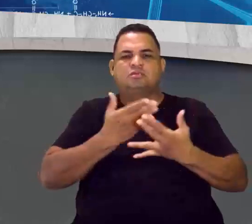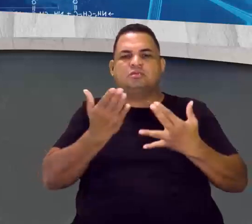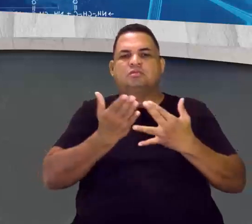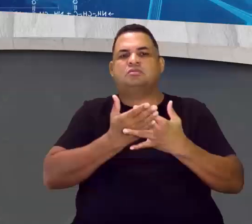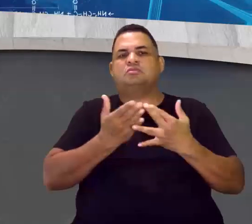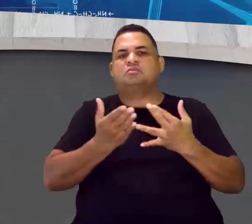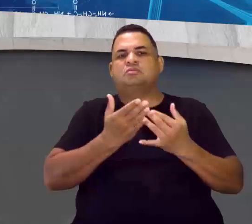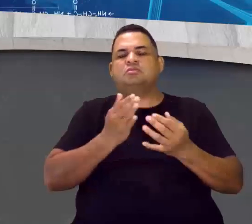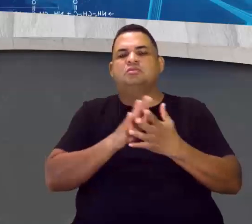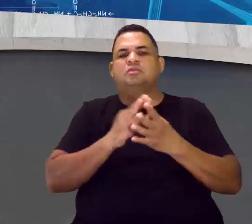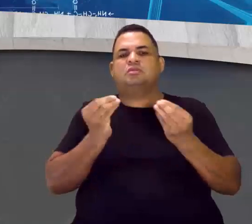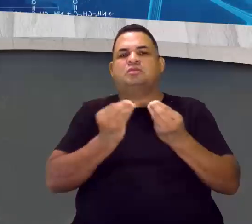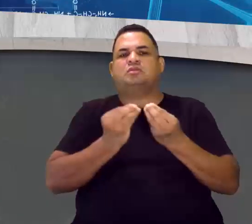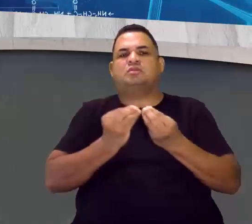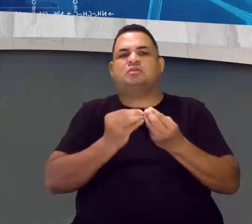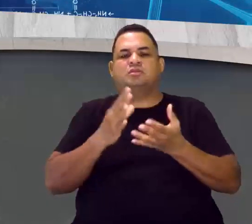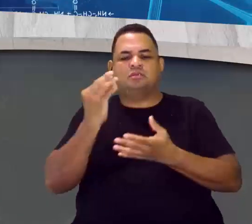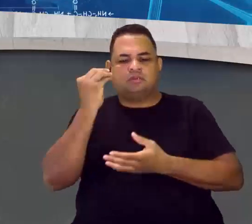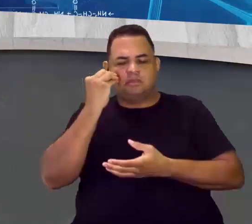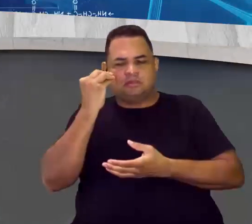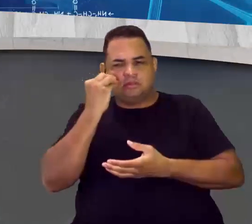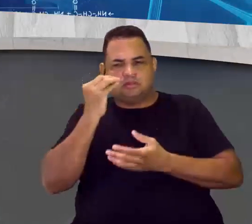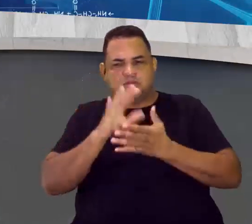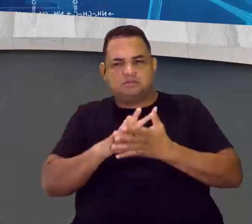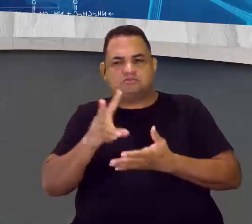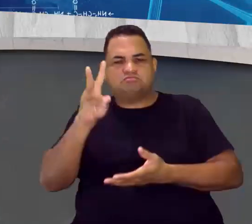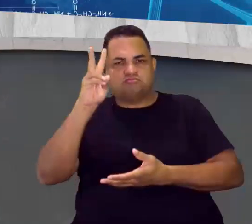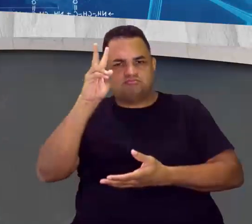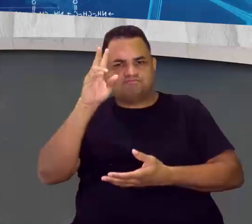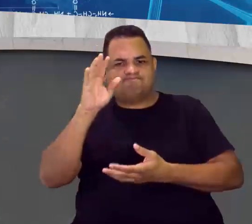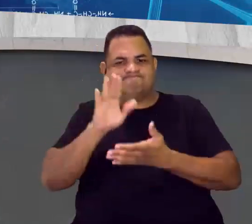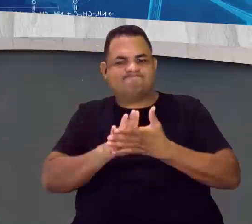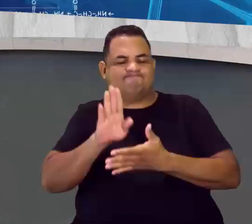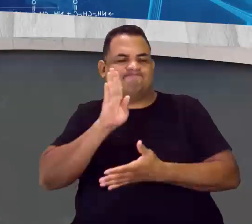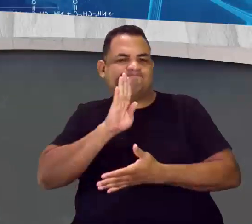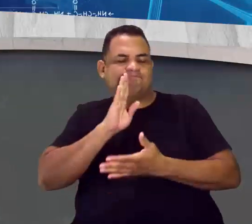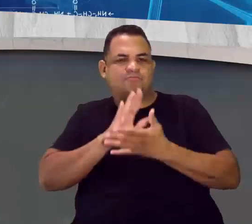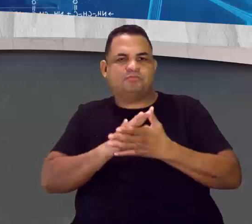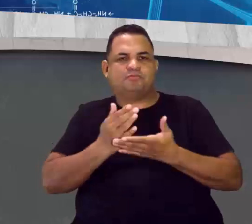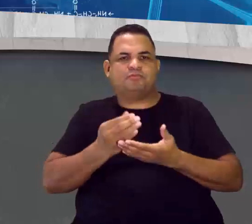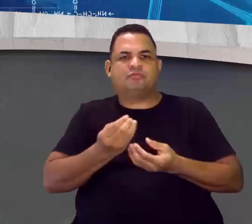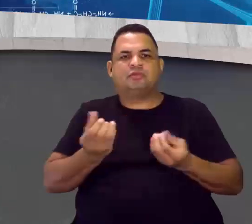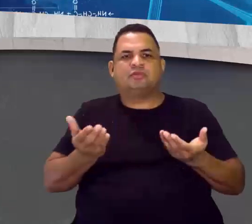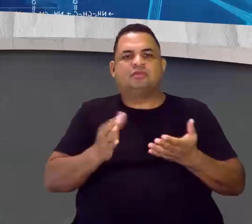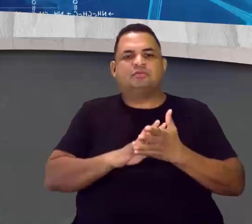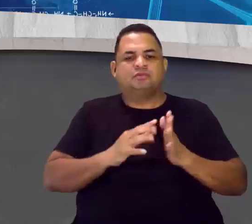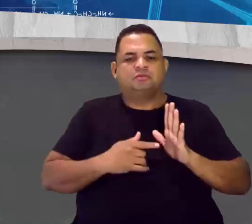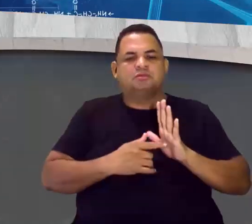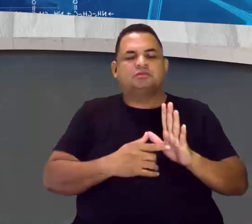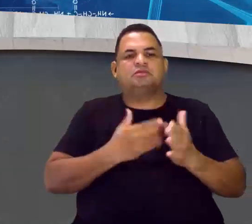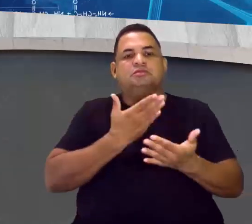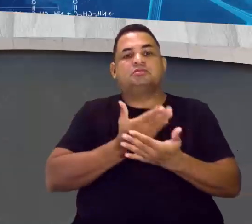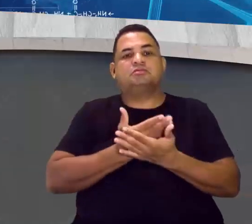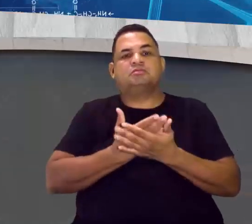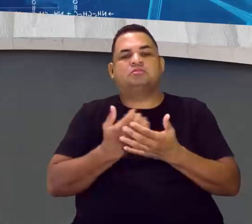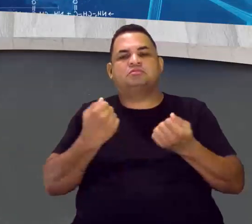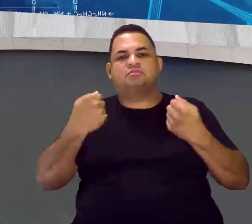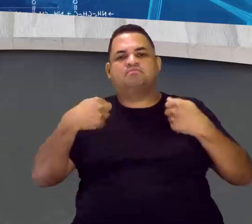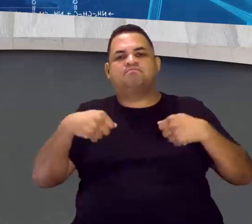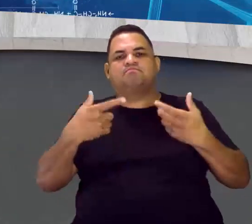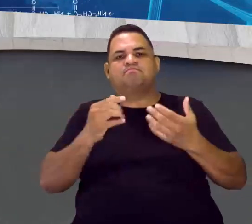mesmo, professora Sofia? Isso mesmo, é um experimento muito legal, muito bacana de ser feito. E é muito interessante trazer ele para a nossa aula para você